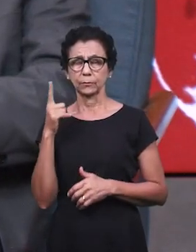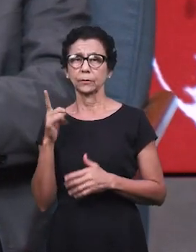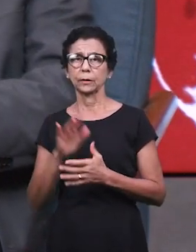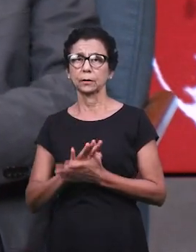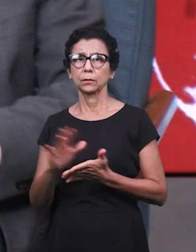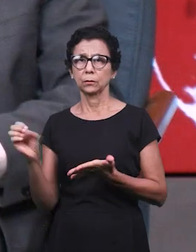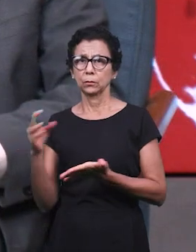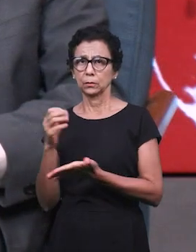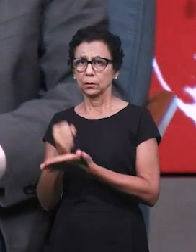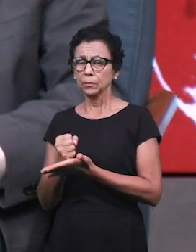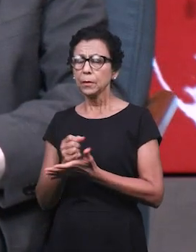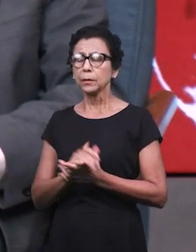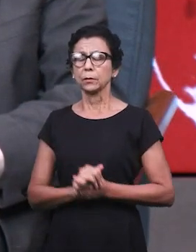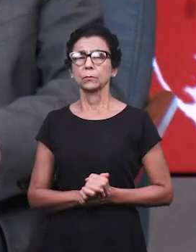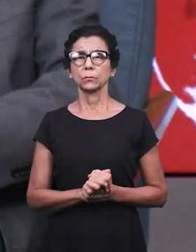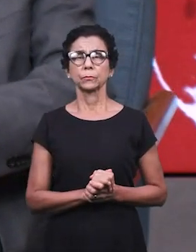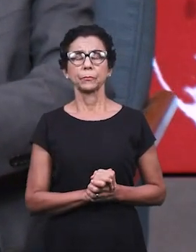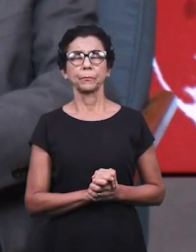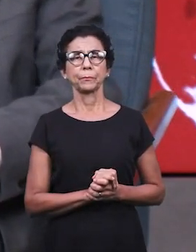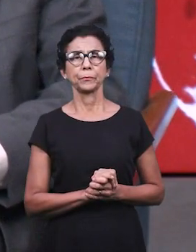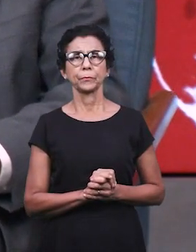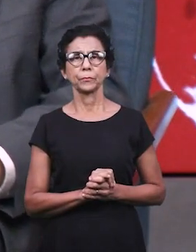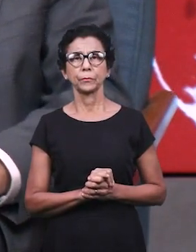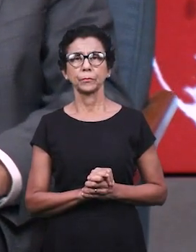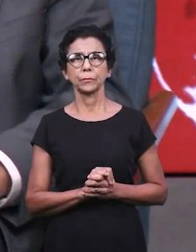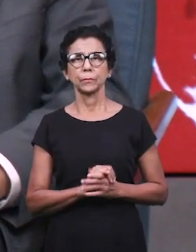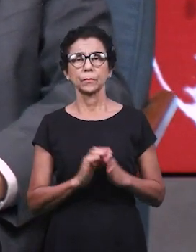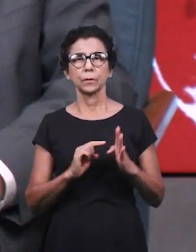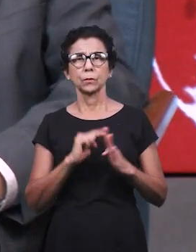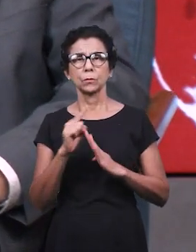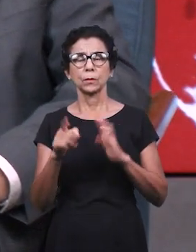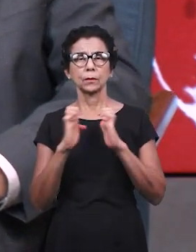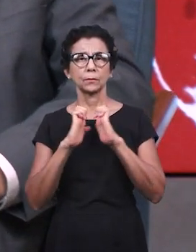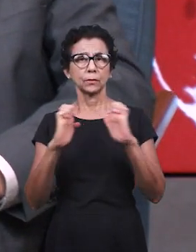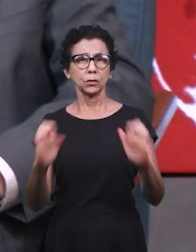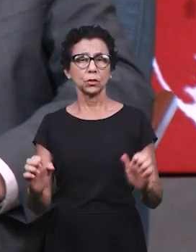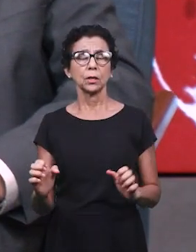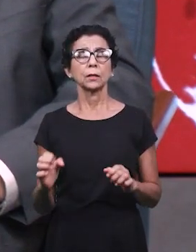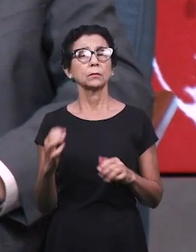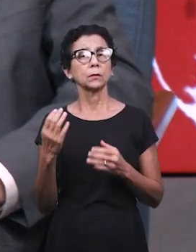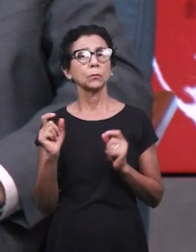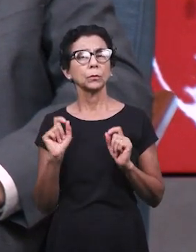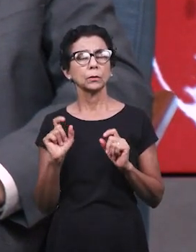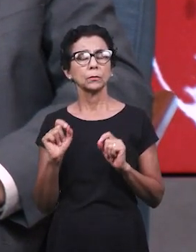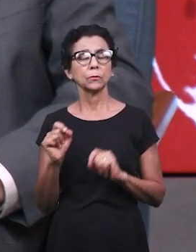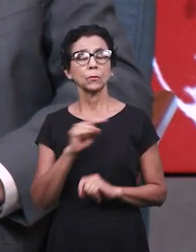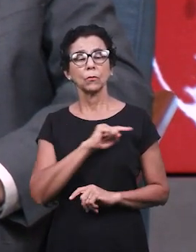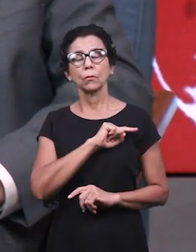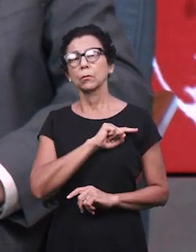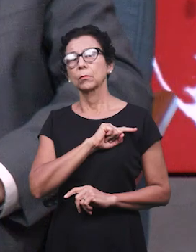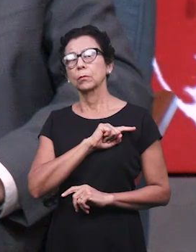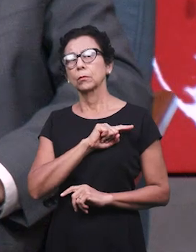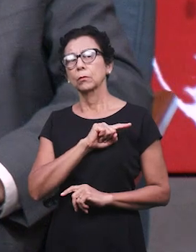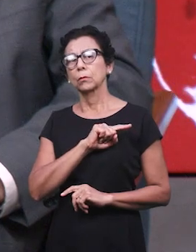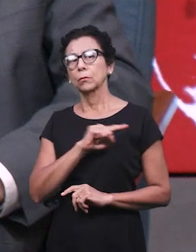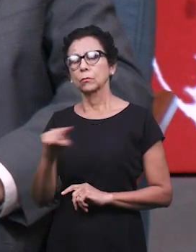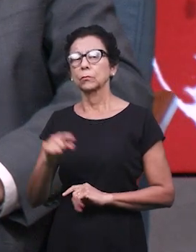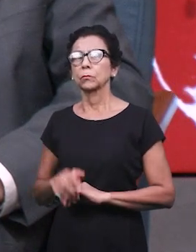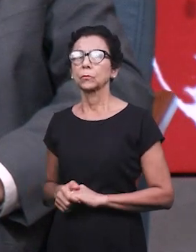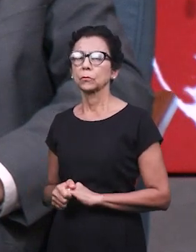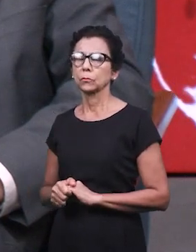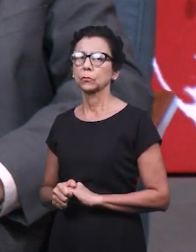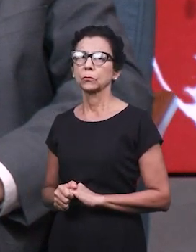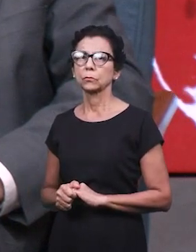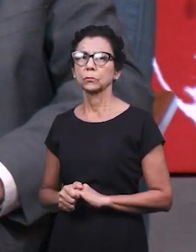evangelhos. E a ordem foi a seguinte: vocês vão seguir, vocês não